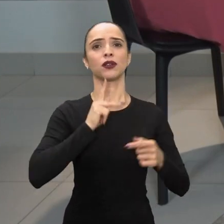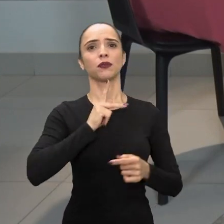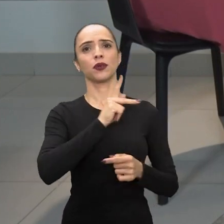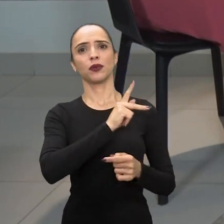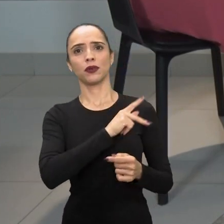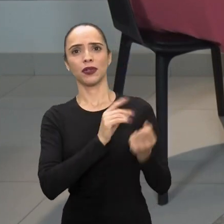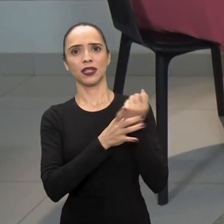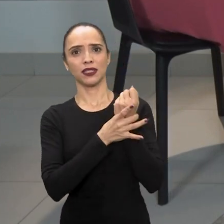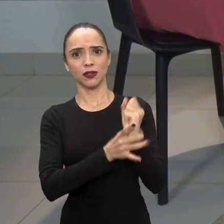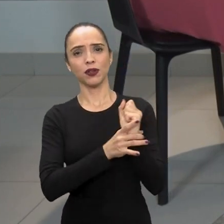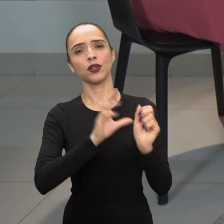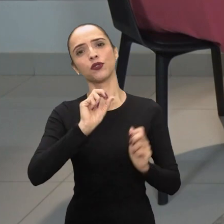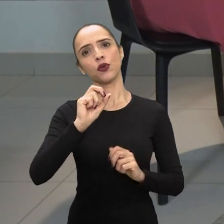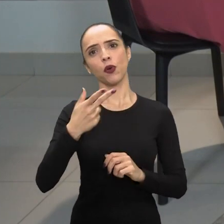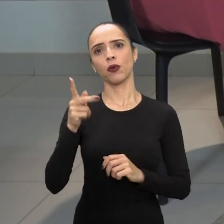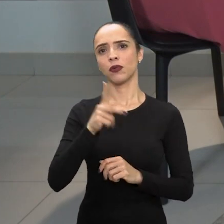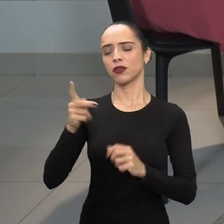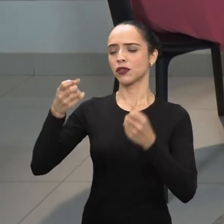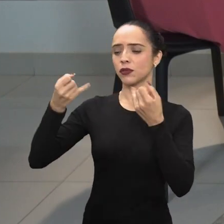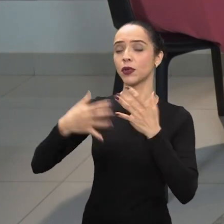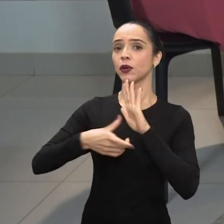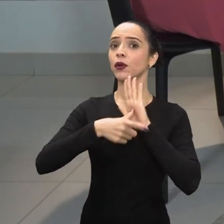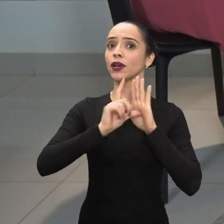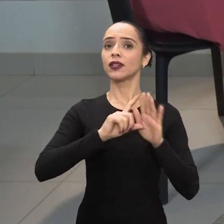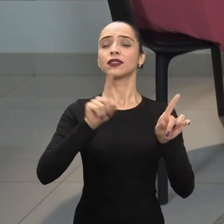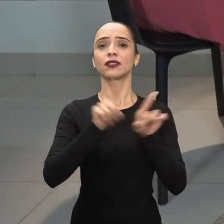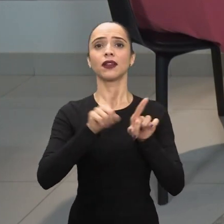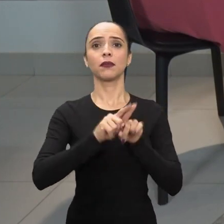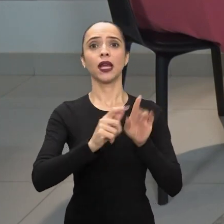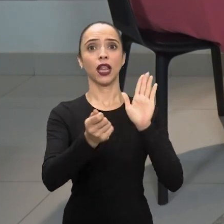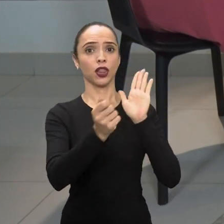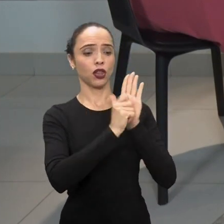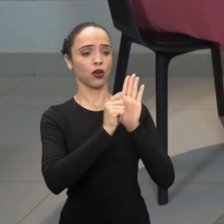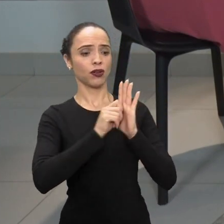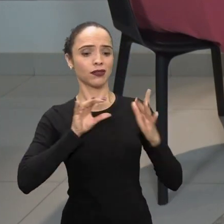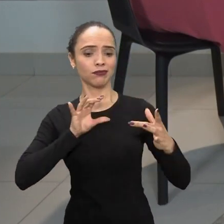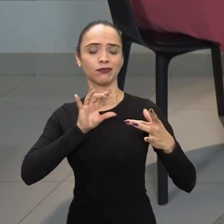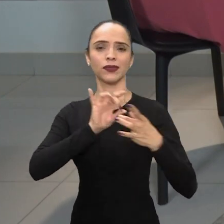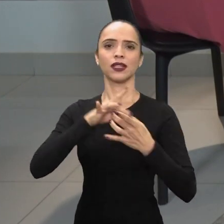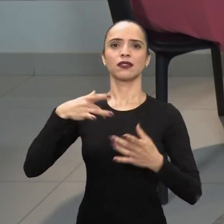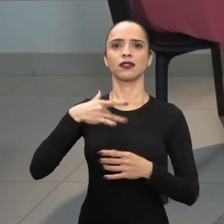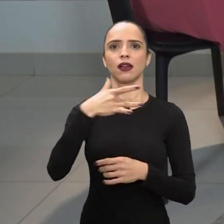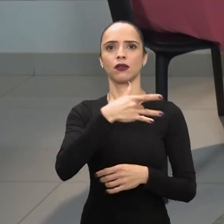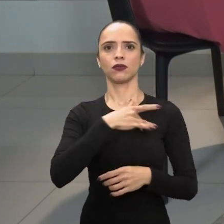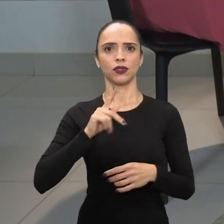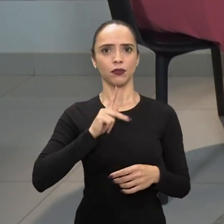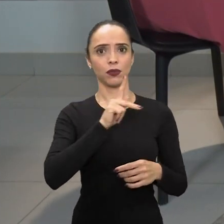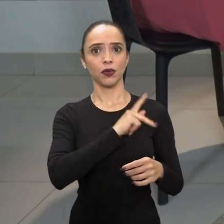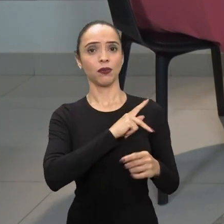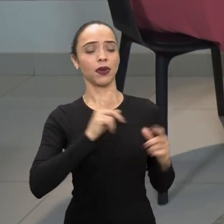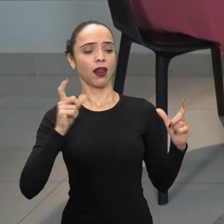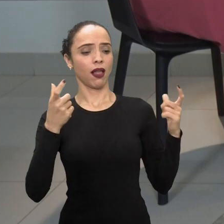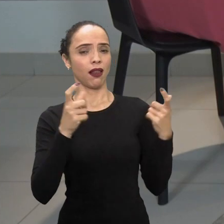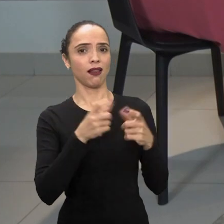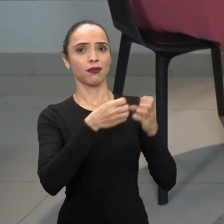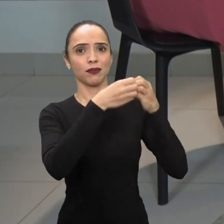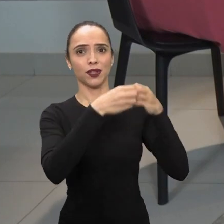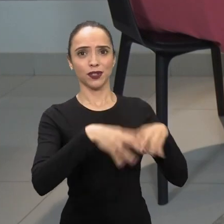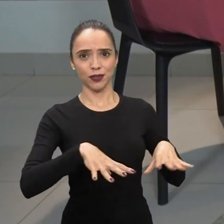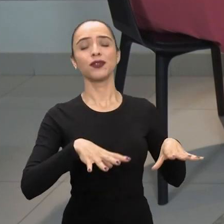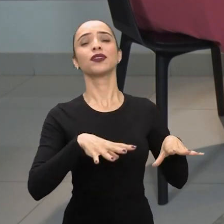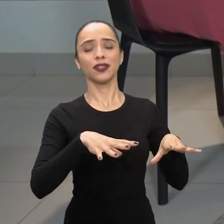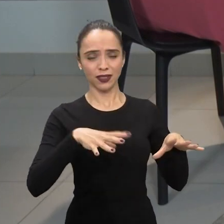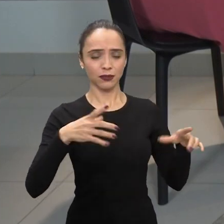drogas ou como a professora disse pelo menos linkar a questão das drogas com a questão de saúde pública a questão da redução de danos